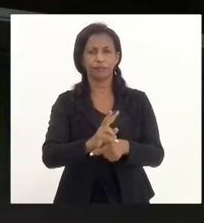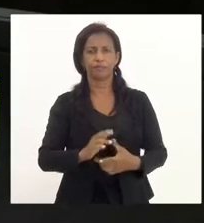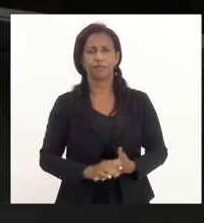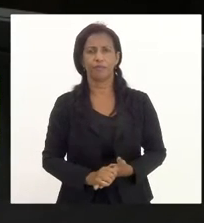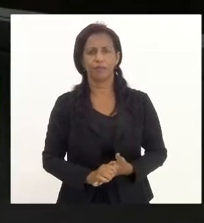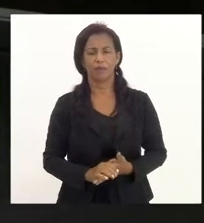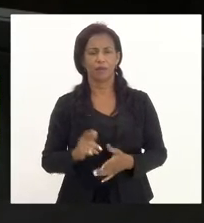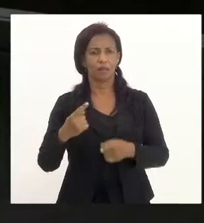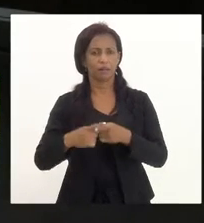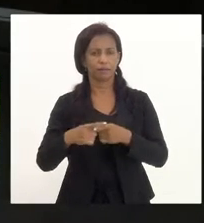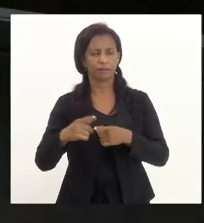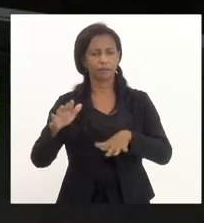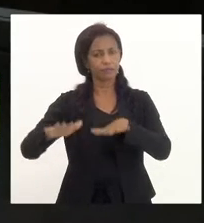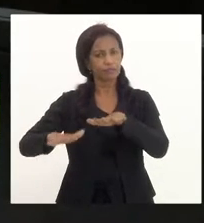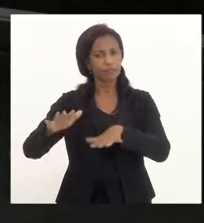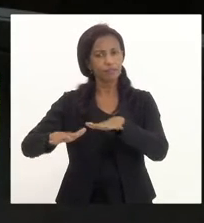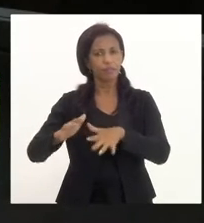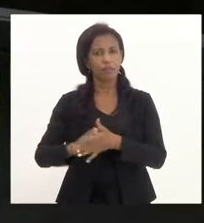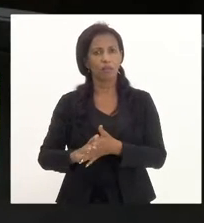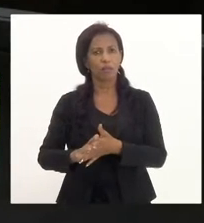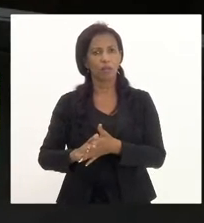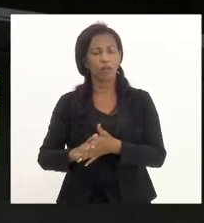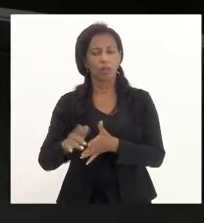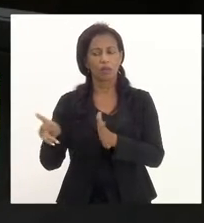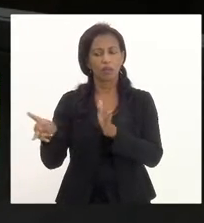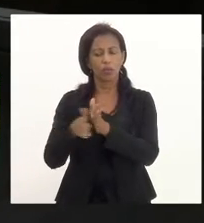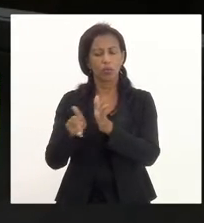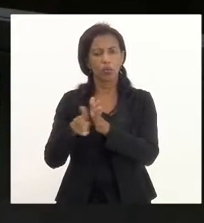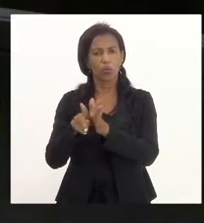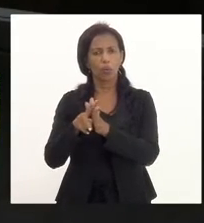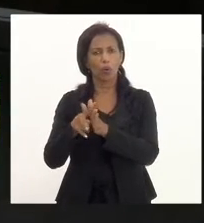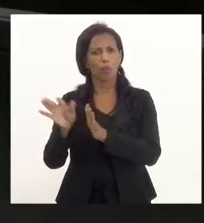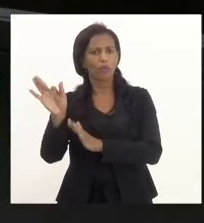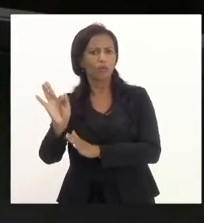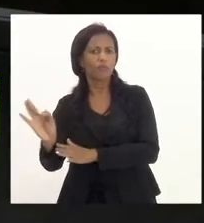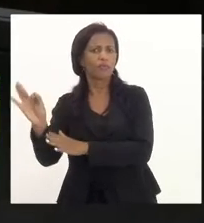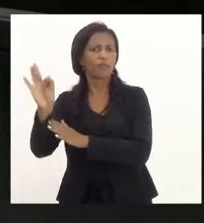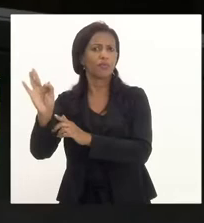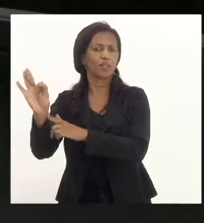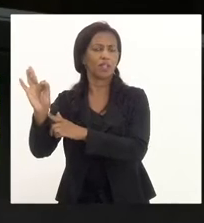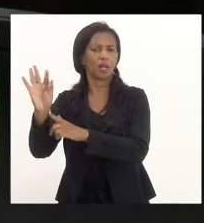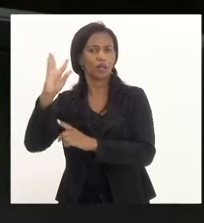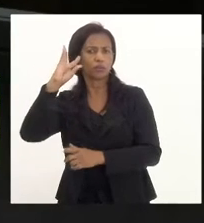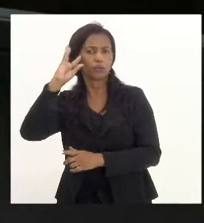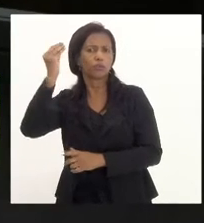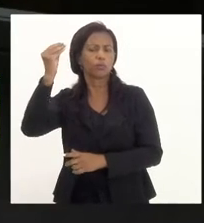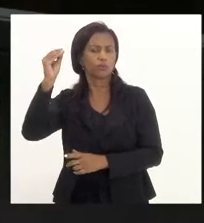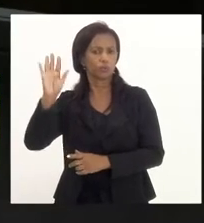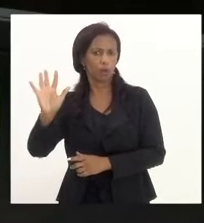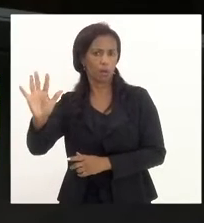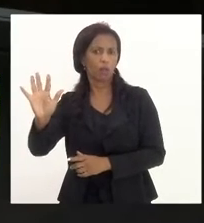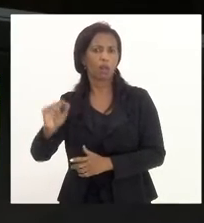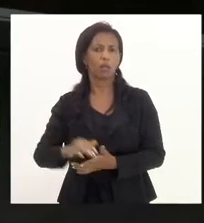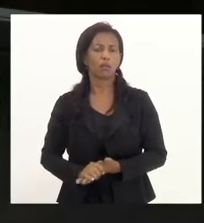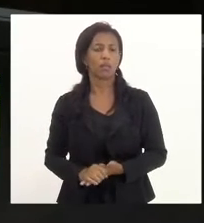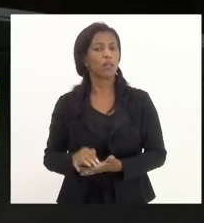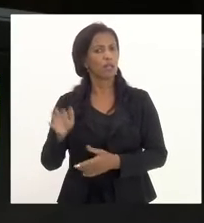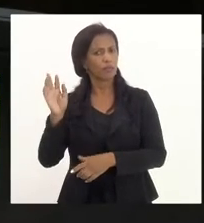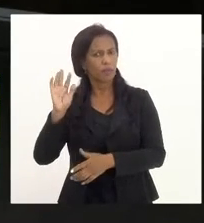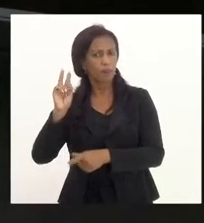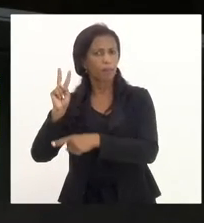é algo que não veio do próprio ente Federal e é uma decisão Federal então ele fica